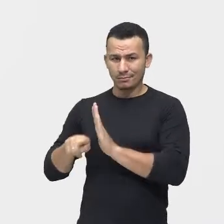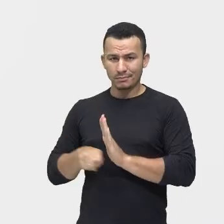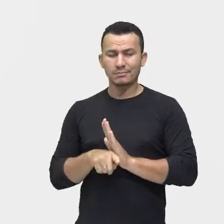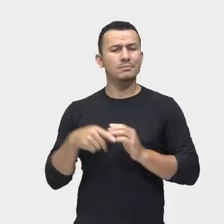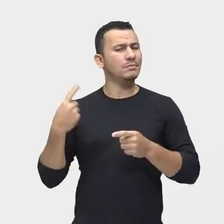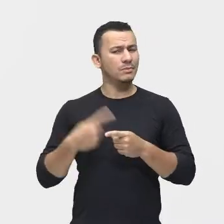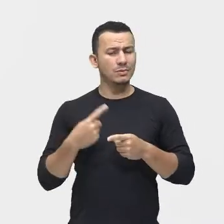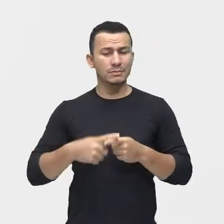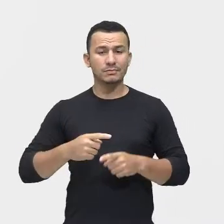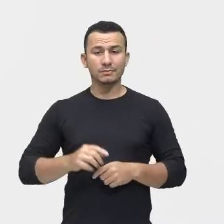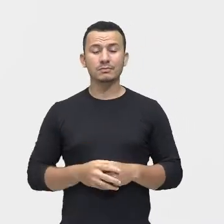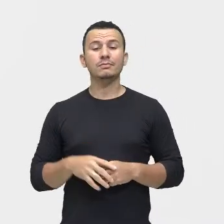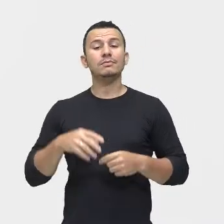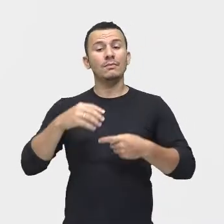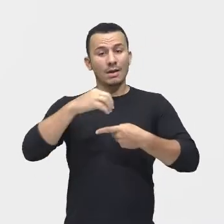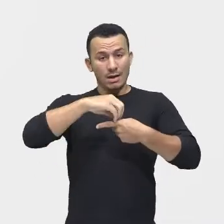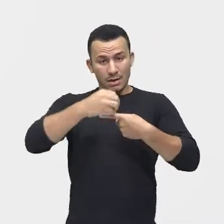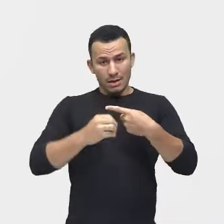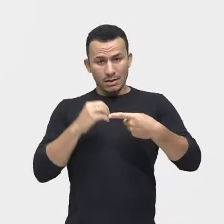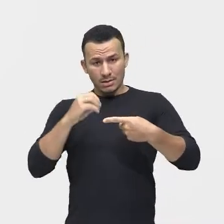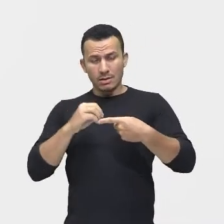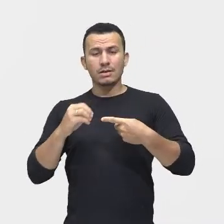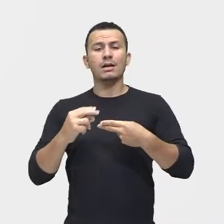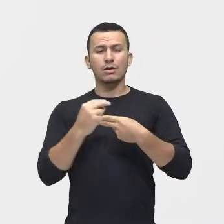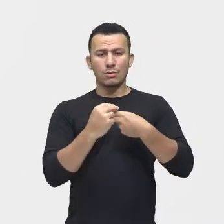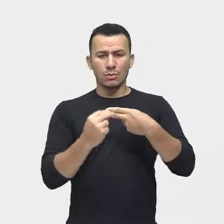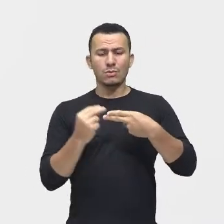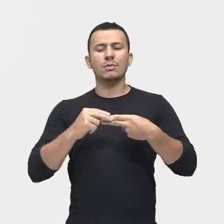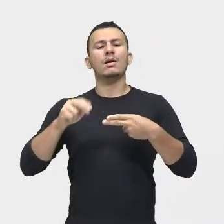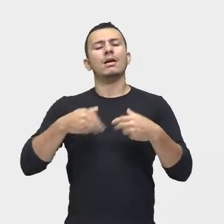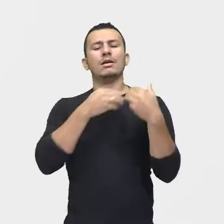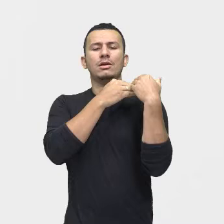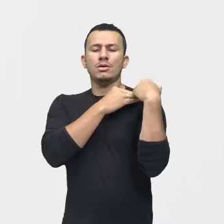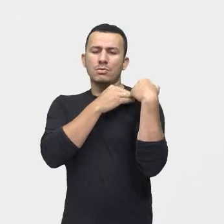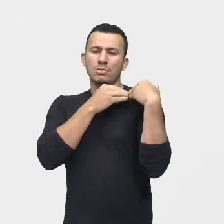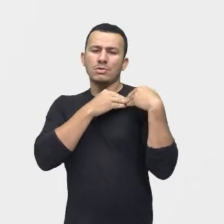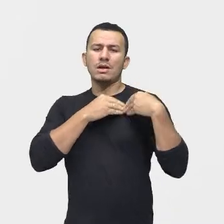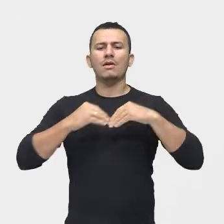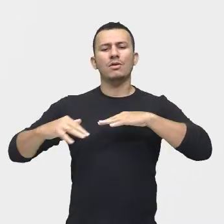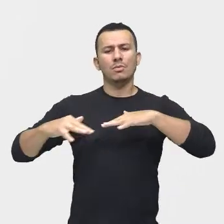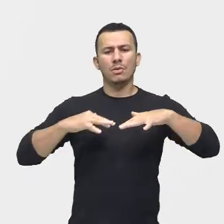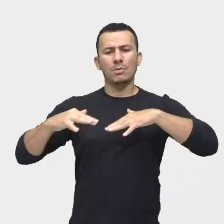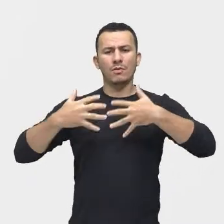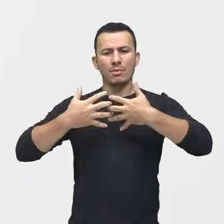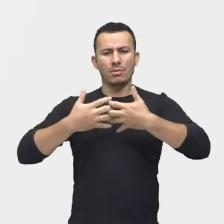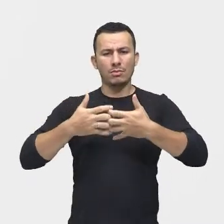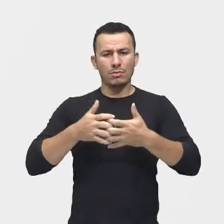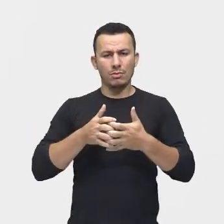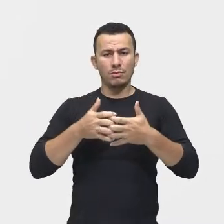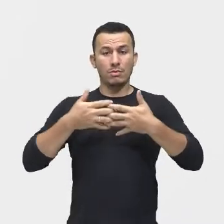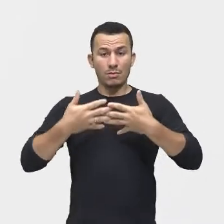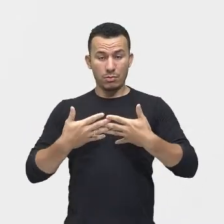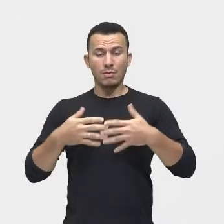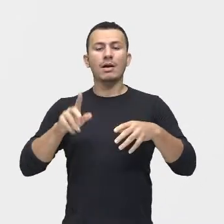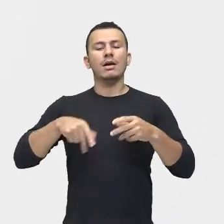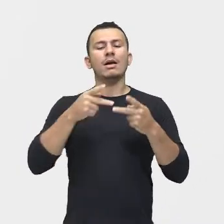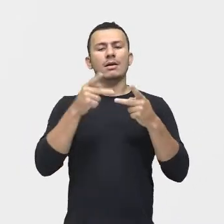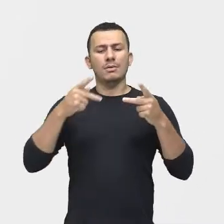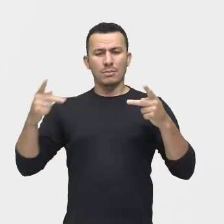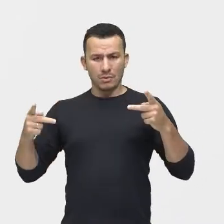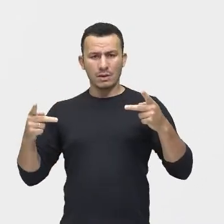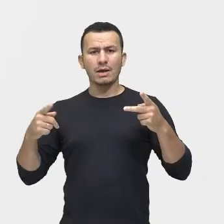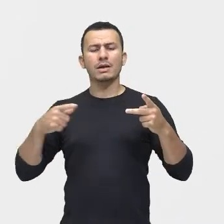enzimas. Por quê? Porque elas são responsáveis pela contração. Elas são proteínas que estão dispostas